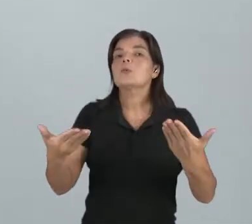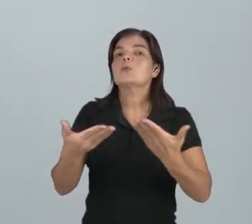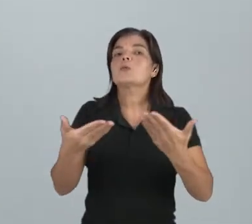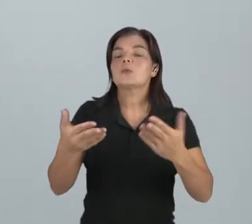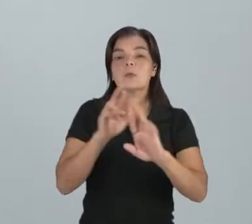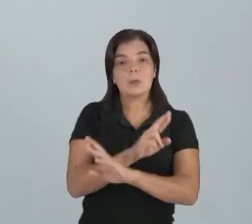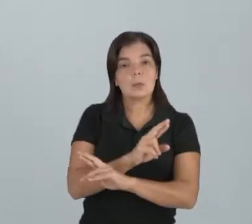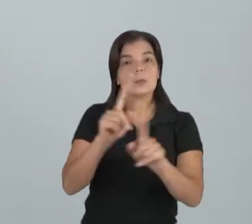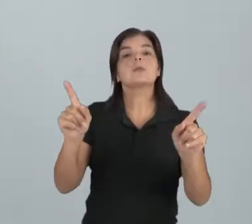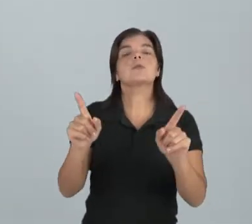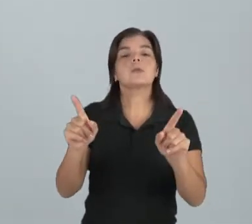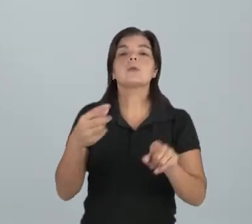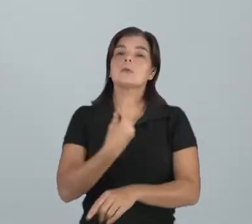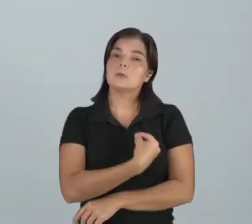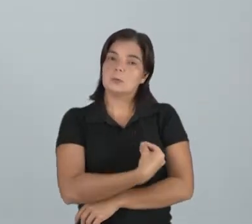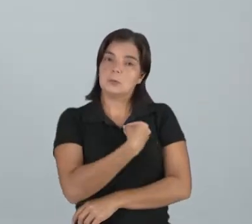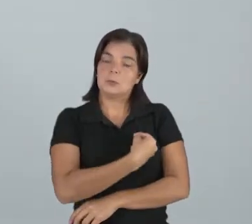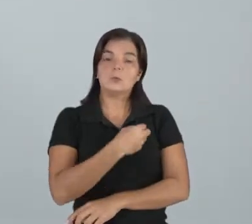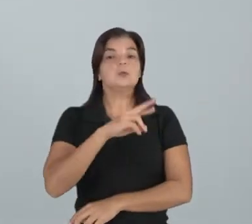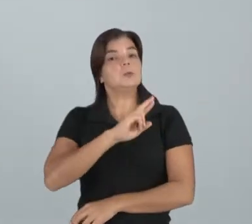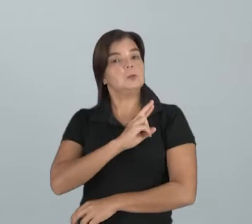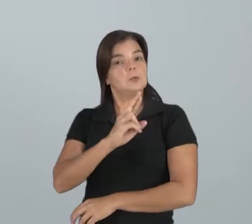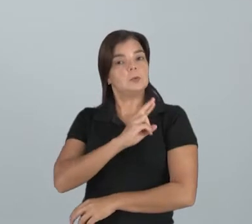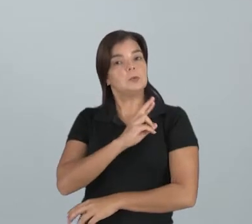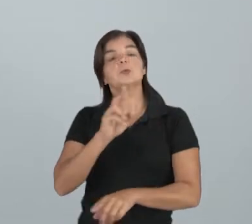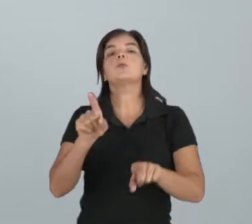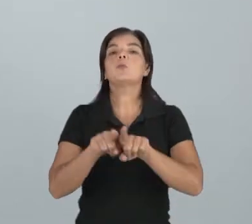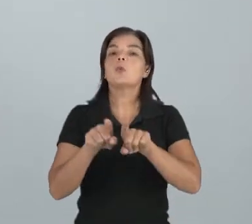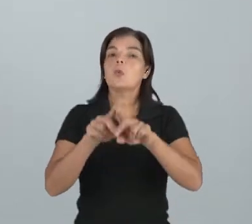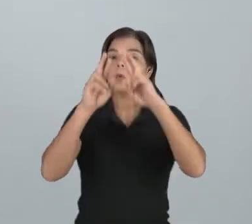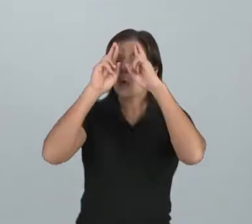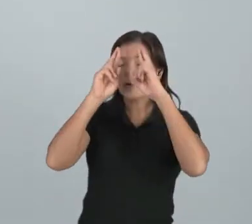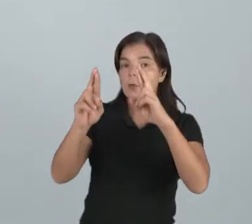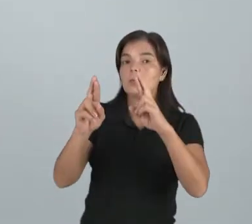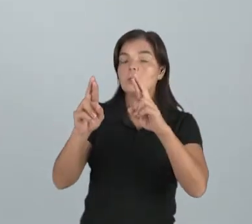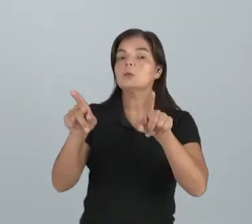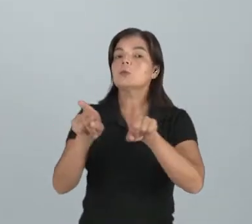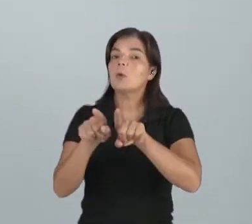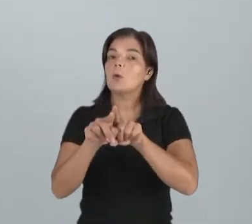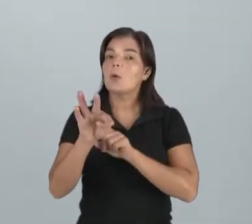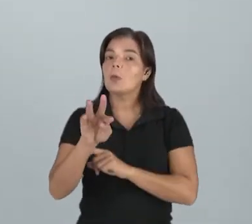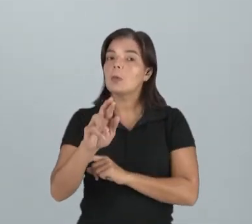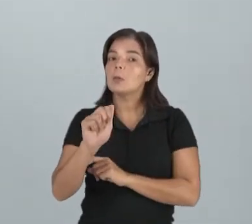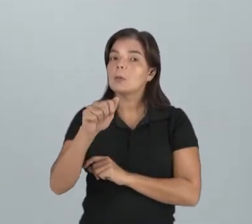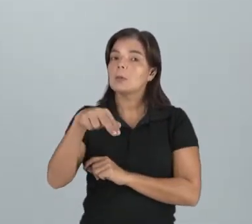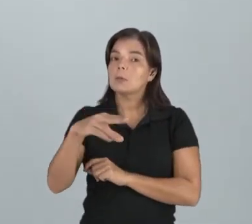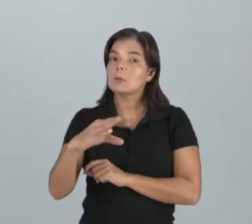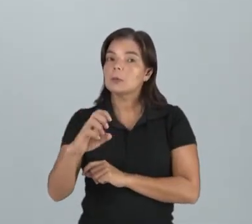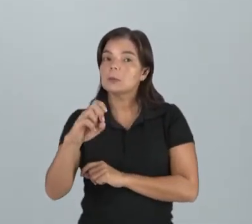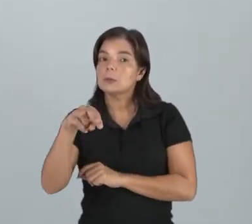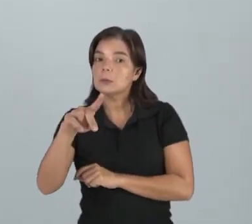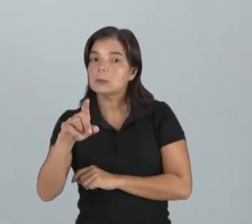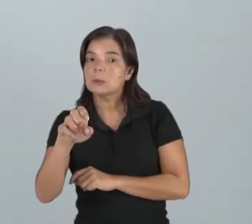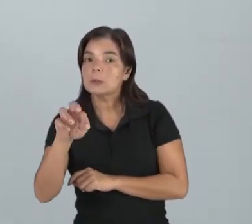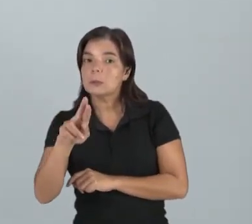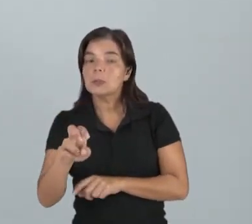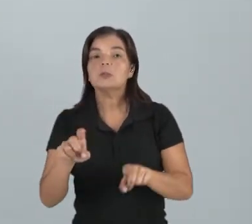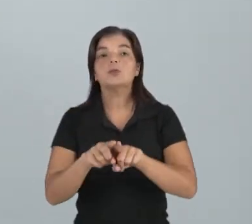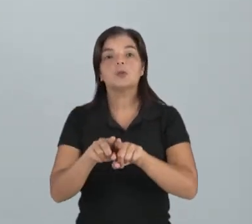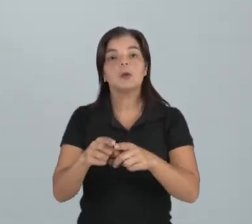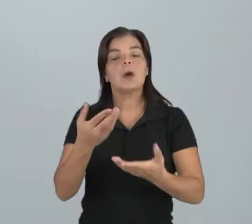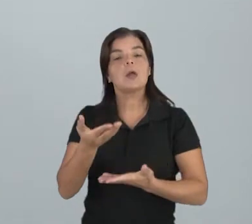sobre diferenças que existem nas religiões com respeito ao transcendente. A gente está pensando no transcendente e